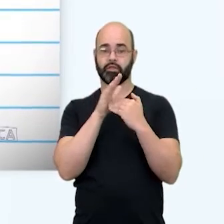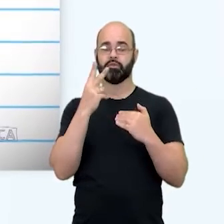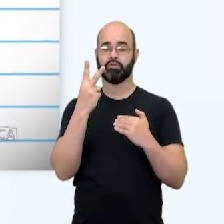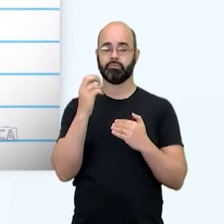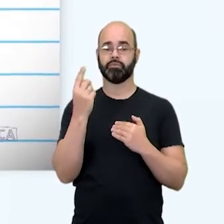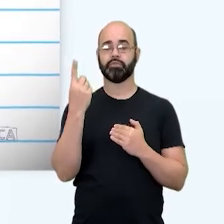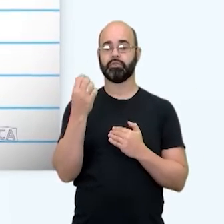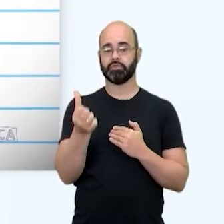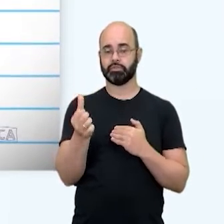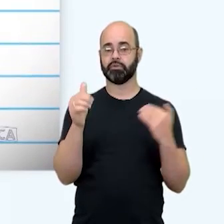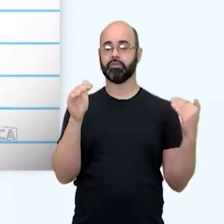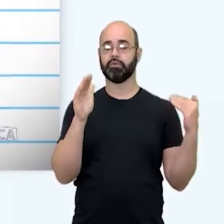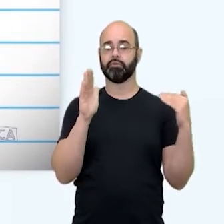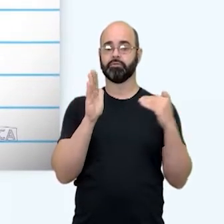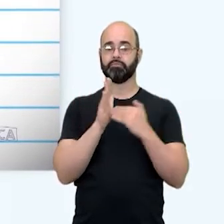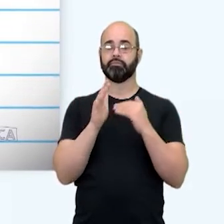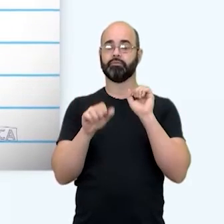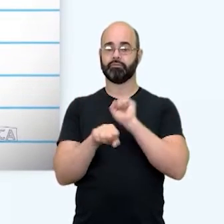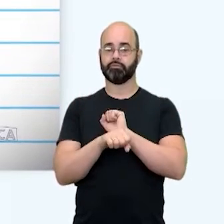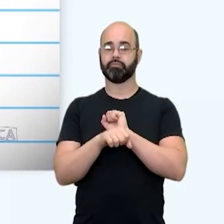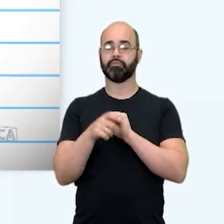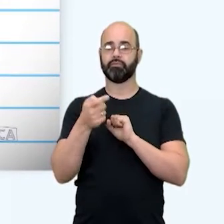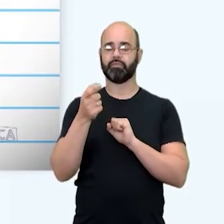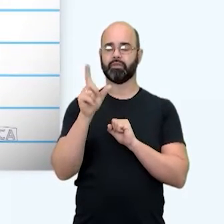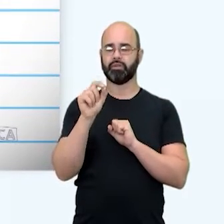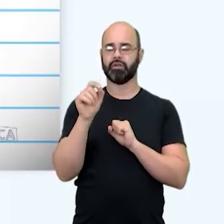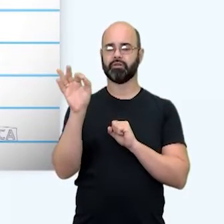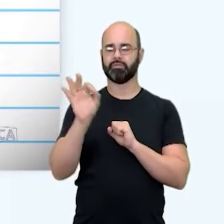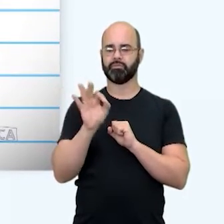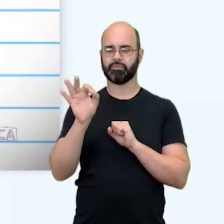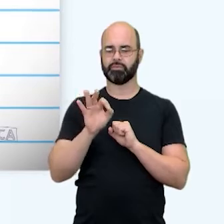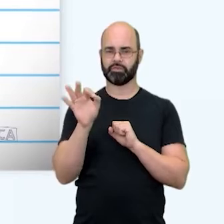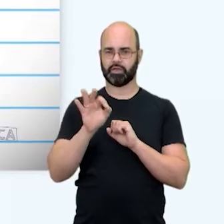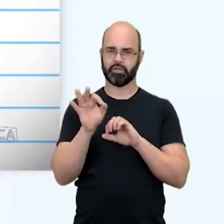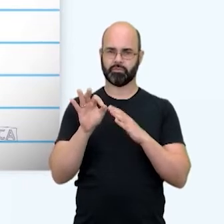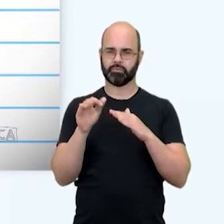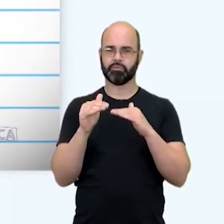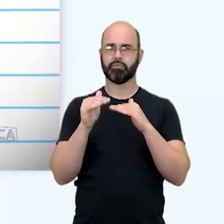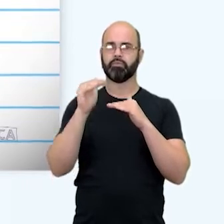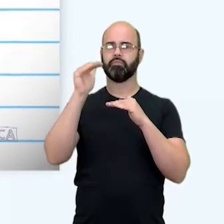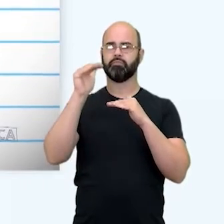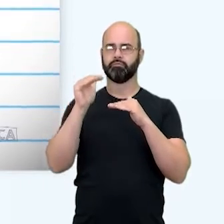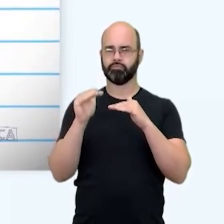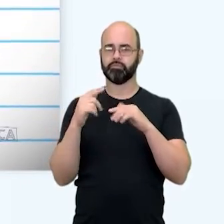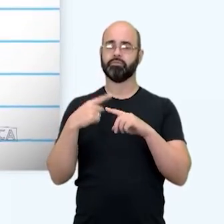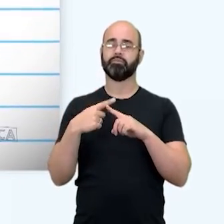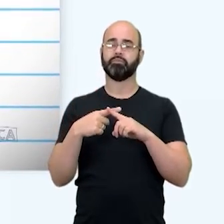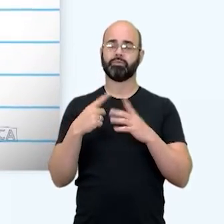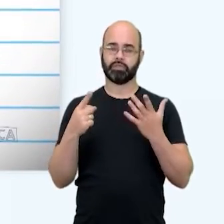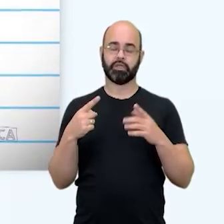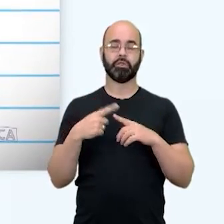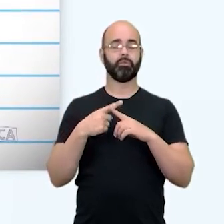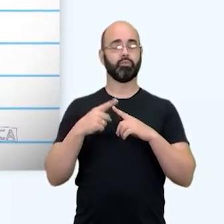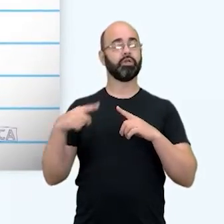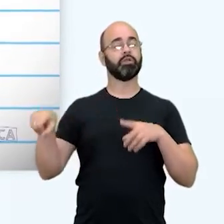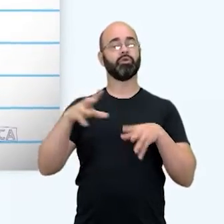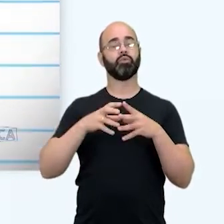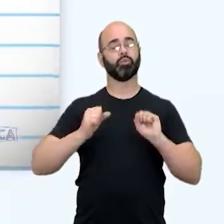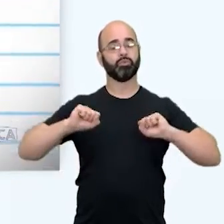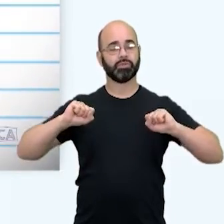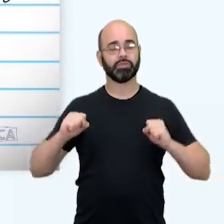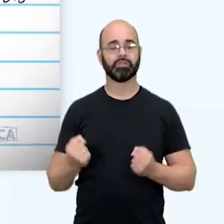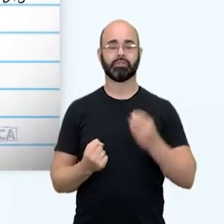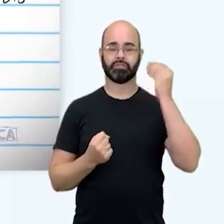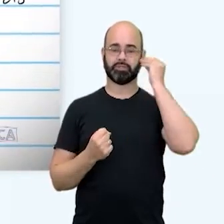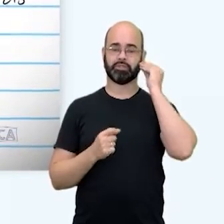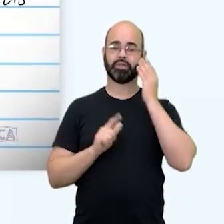do crescimento econômico próximo de 10% no período. Entre outros fatores, isso se deve aos esforços de mudança para fontes de energia